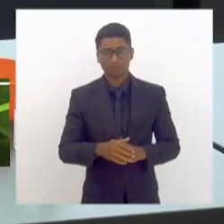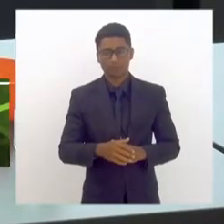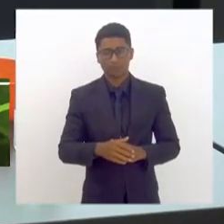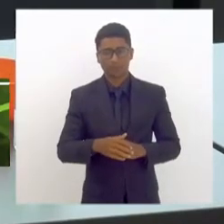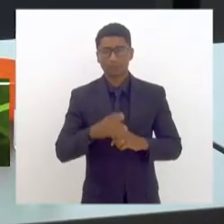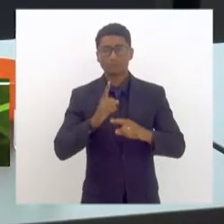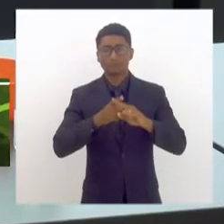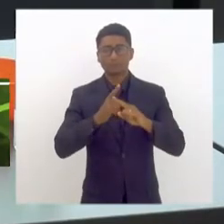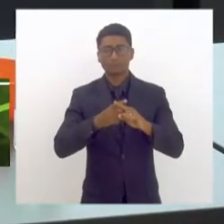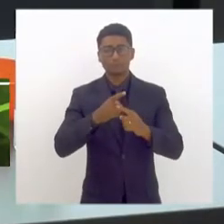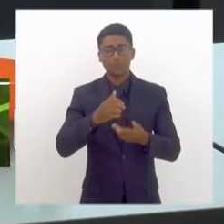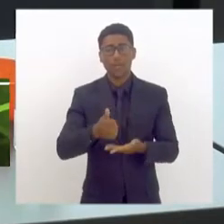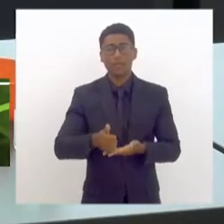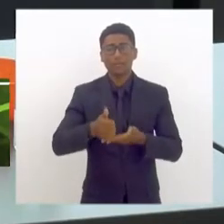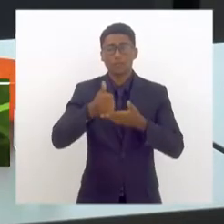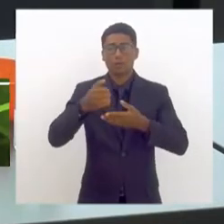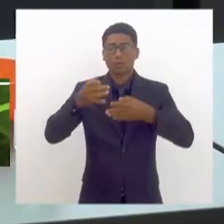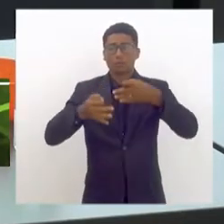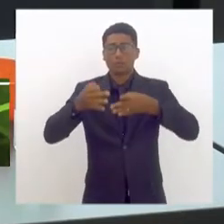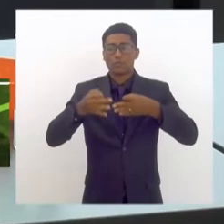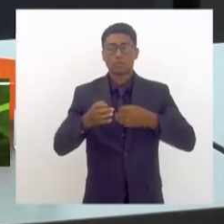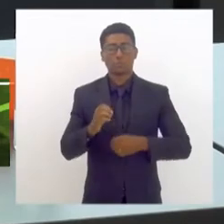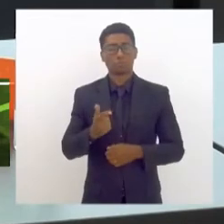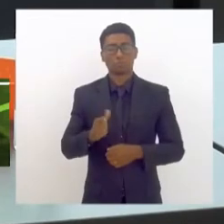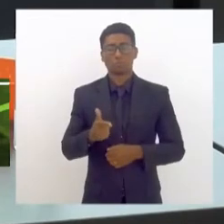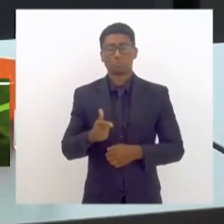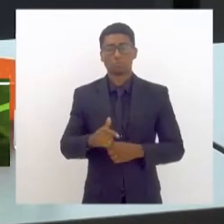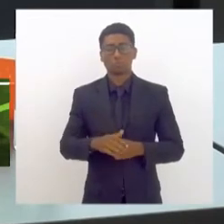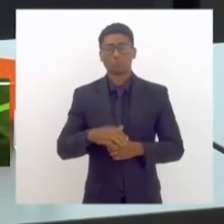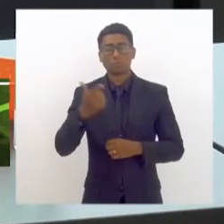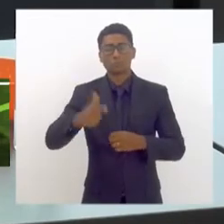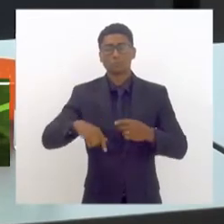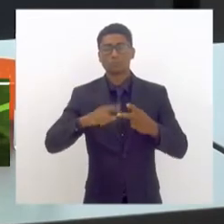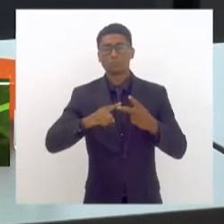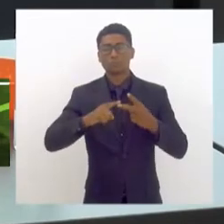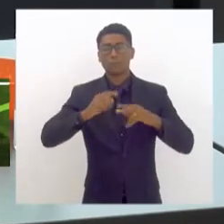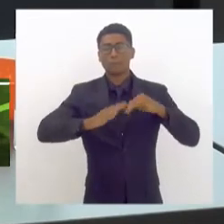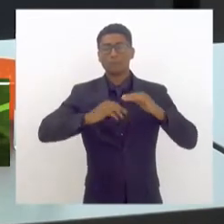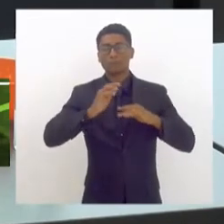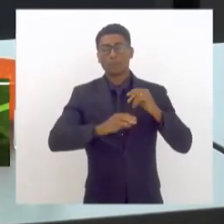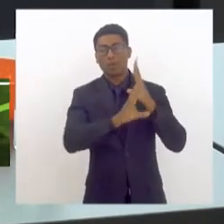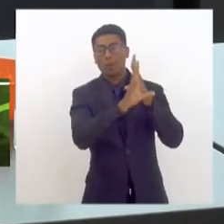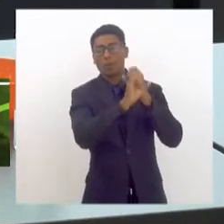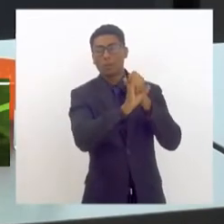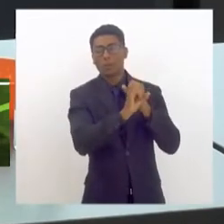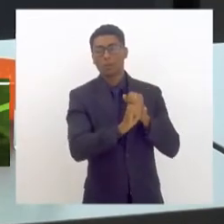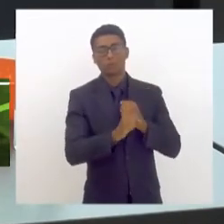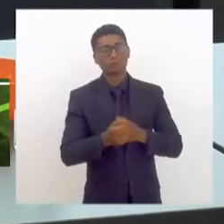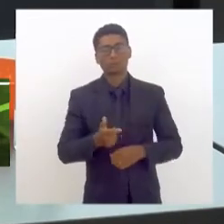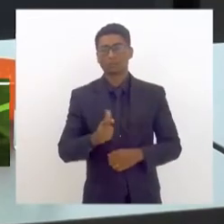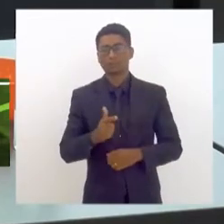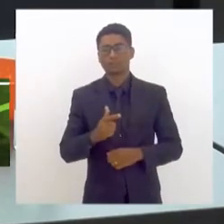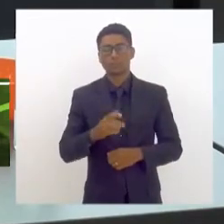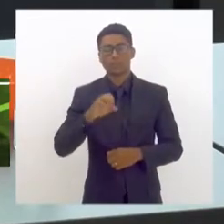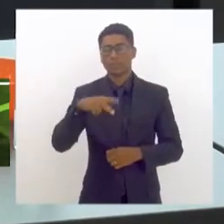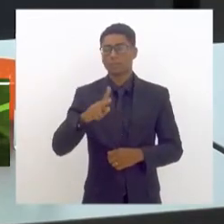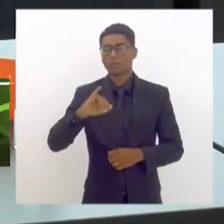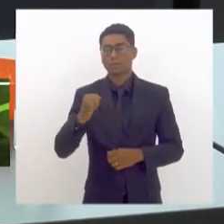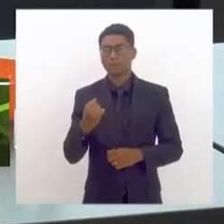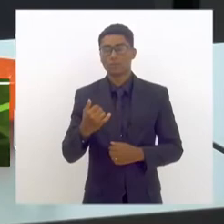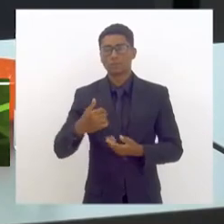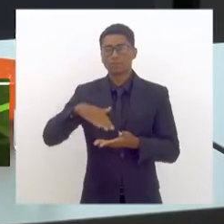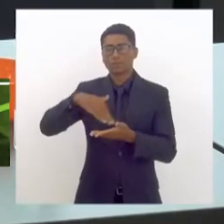não temos uma assessoria jurídica, nós não temos um contador para poder correr atrás, né, de um CNPJ junto à